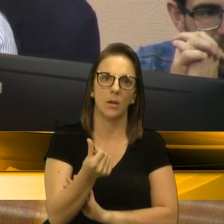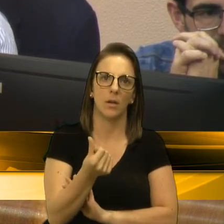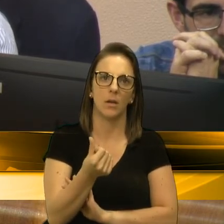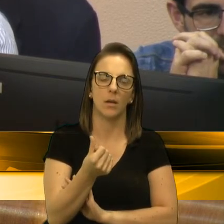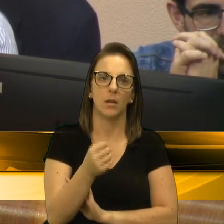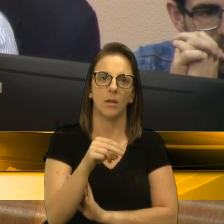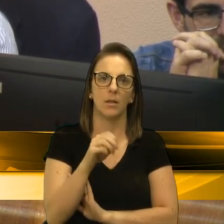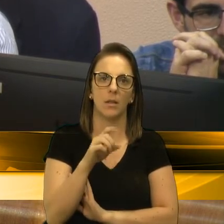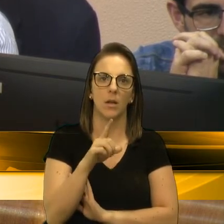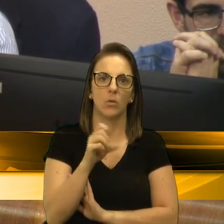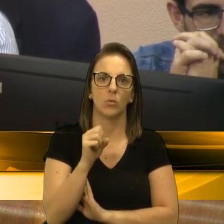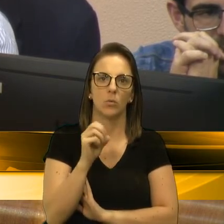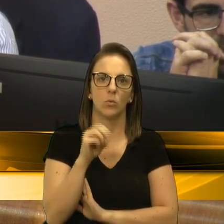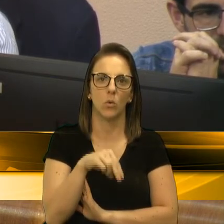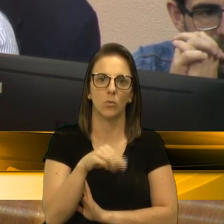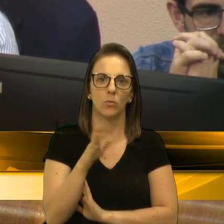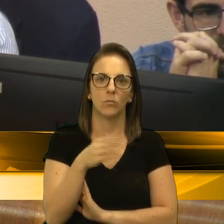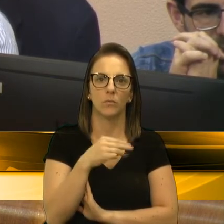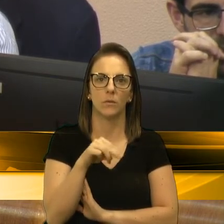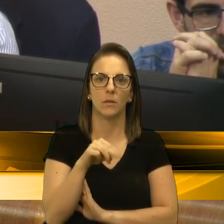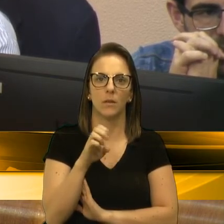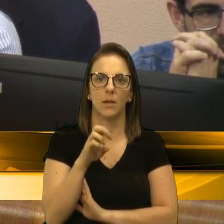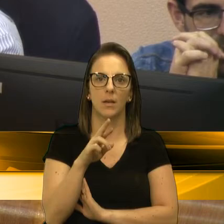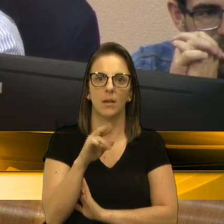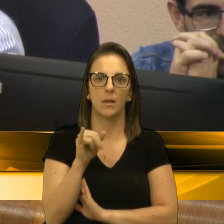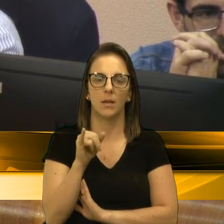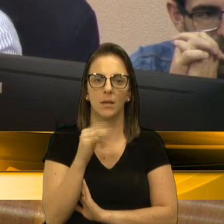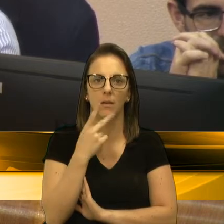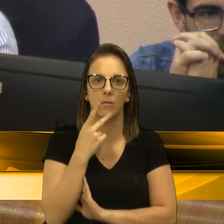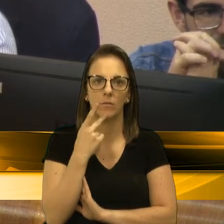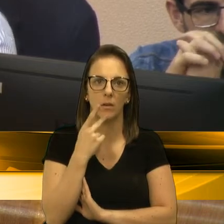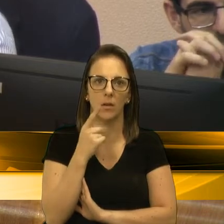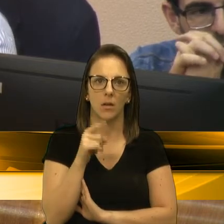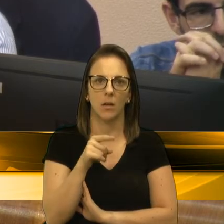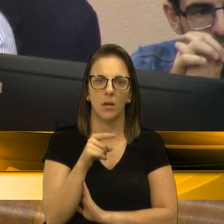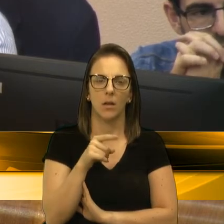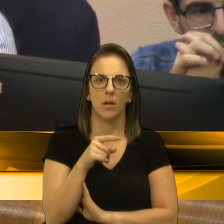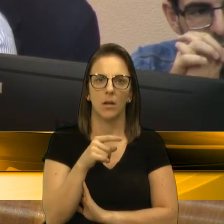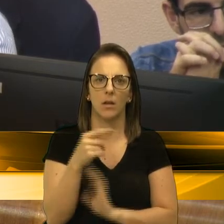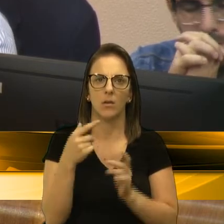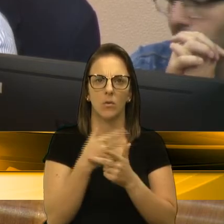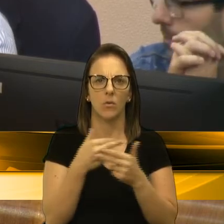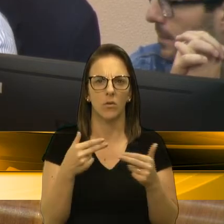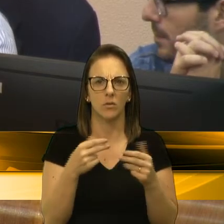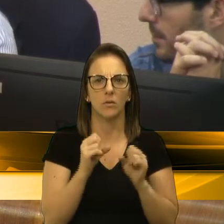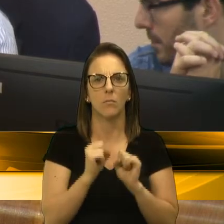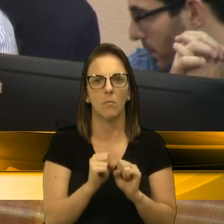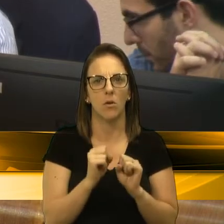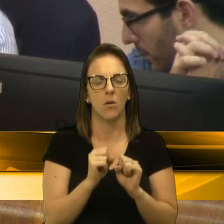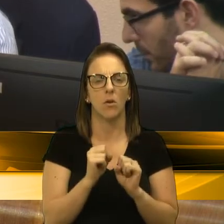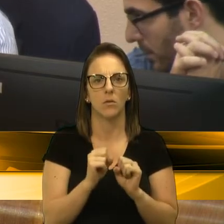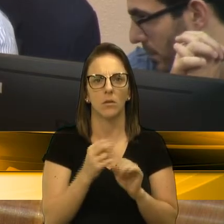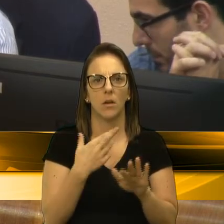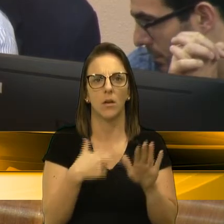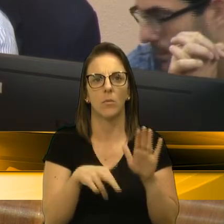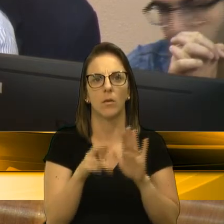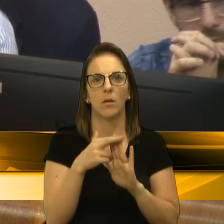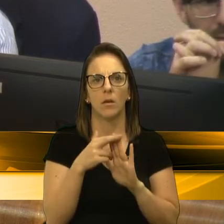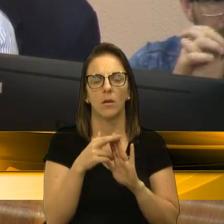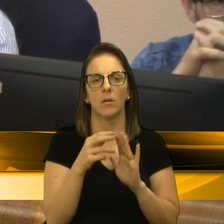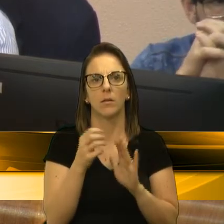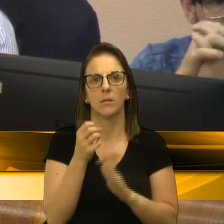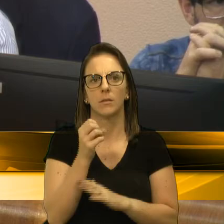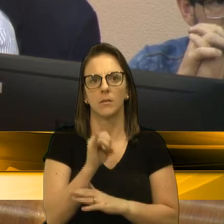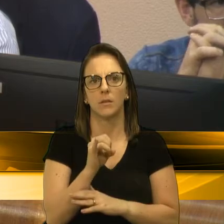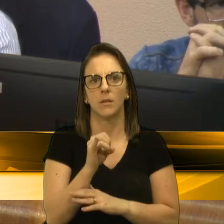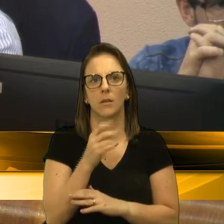assevera que, abre aspas, tanto as nulidades absolutas quanto as anulabilidades são passíveis de serem sanadas pela incidência do princípio